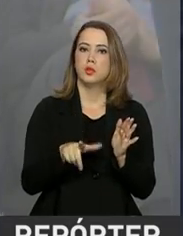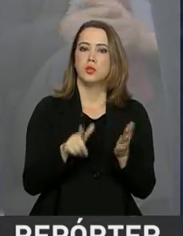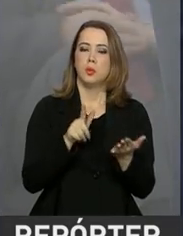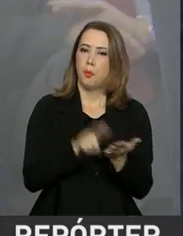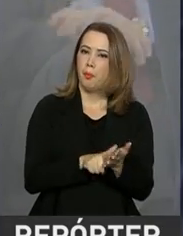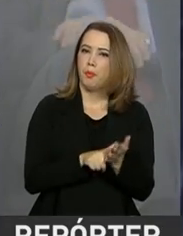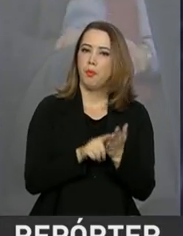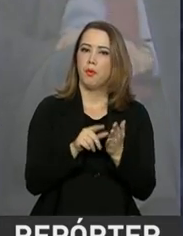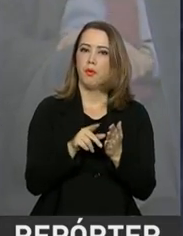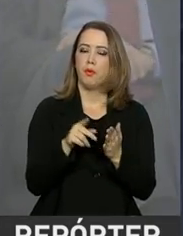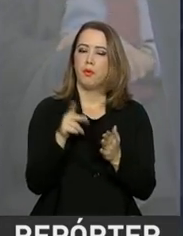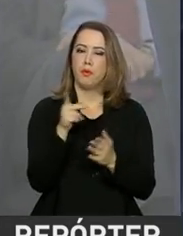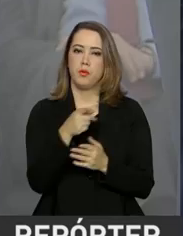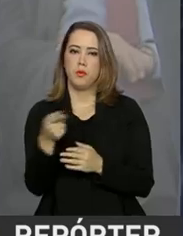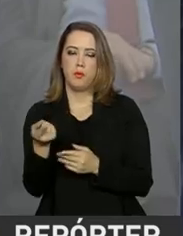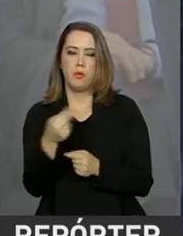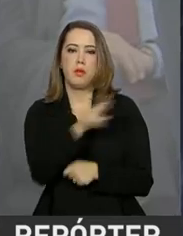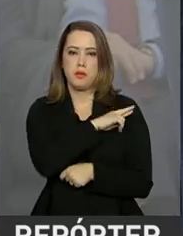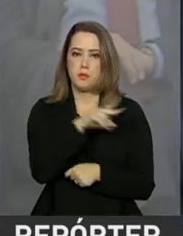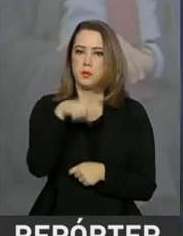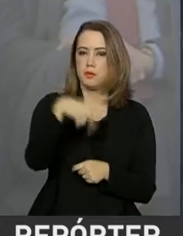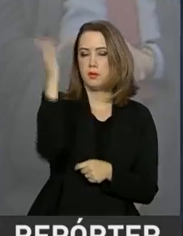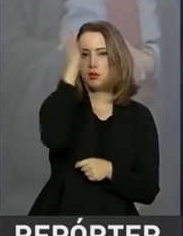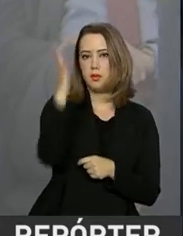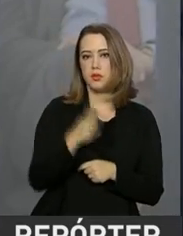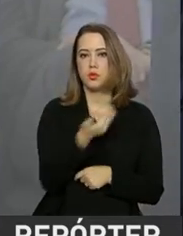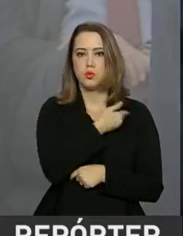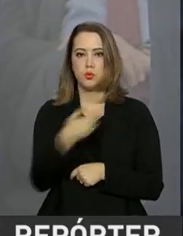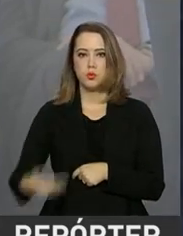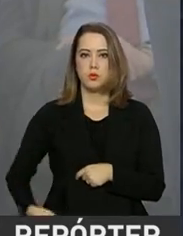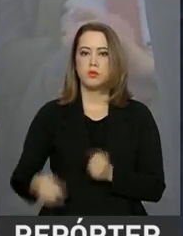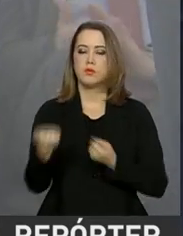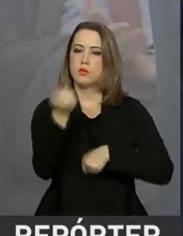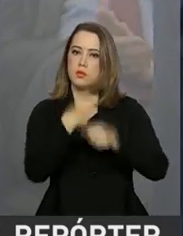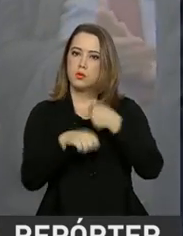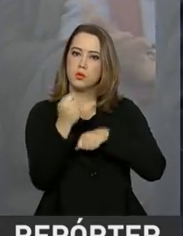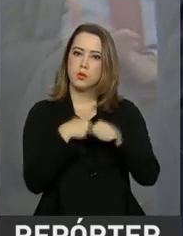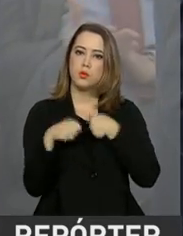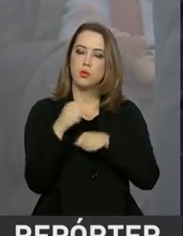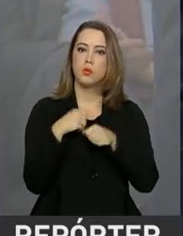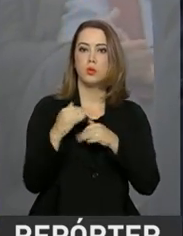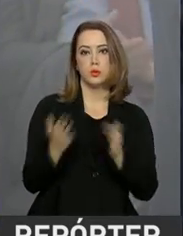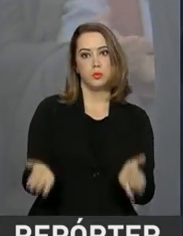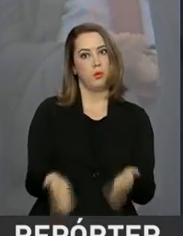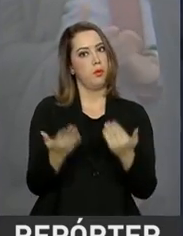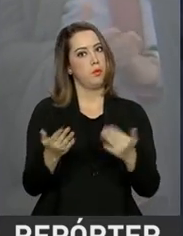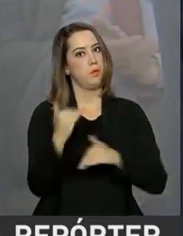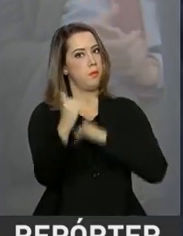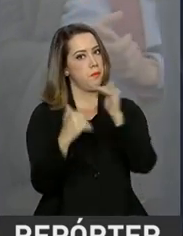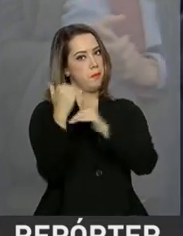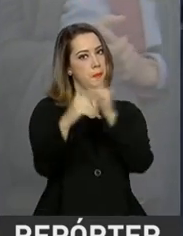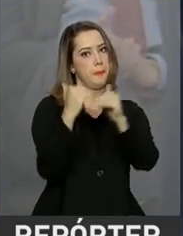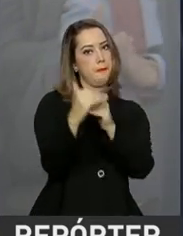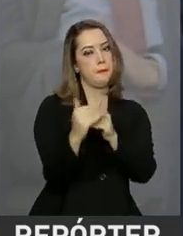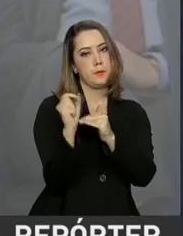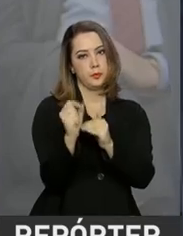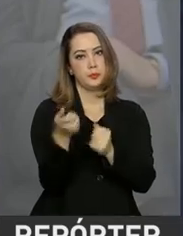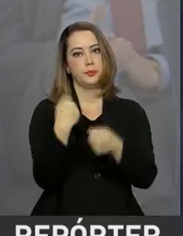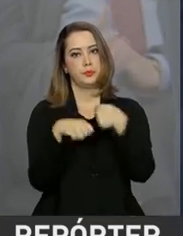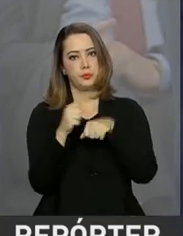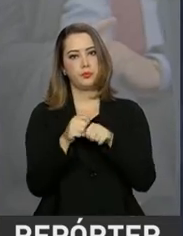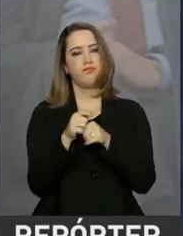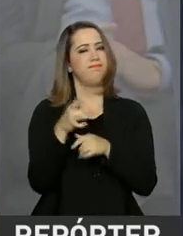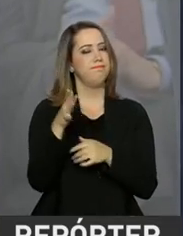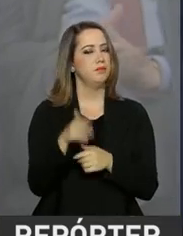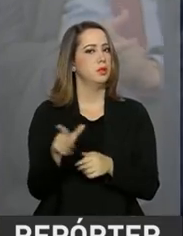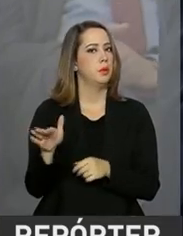providenciar um reg uma regulamentação da economia que leve ao crescimento uma facilitação